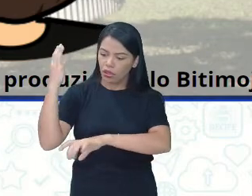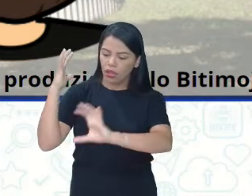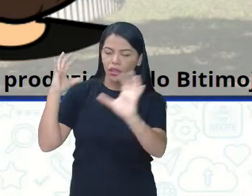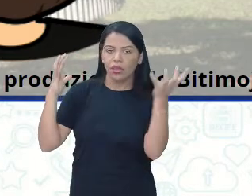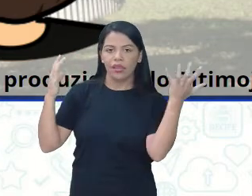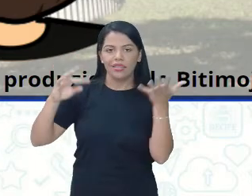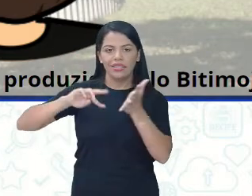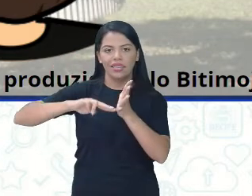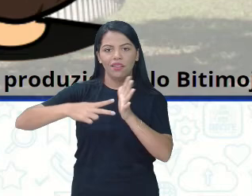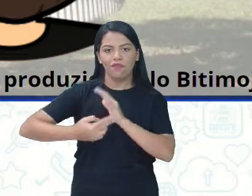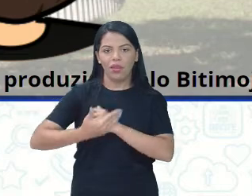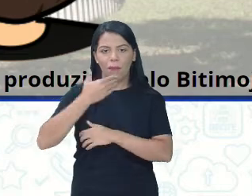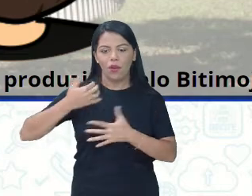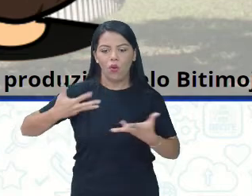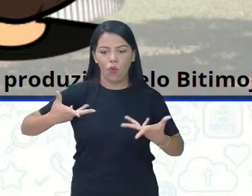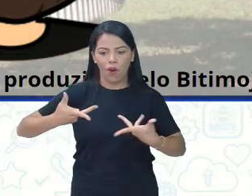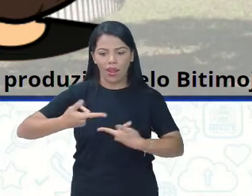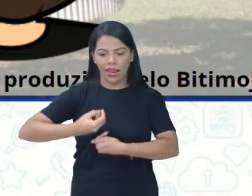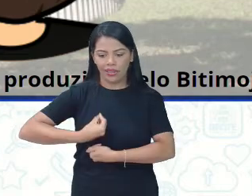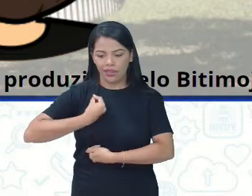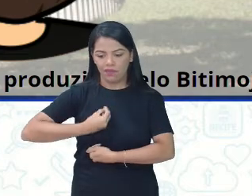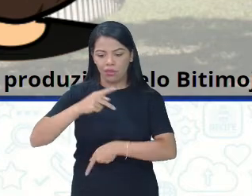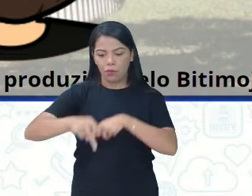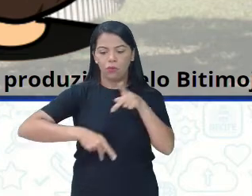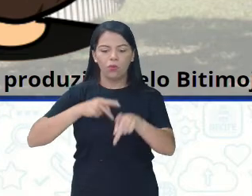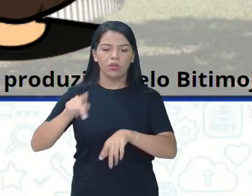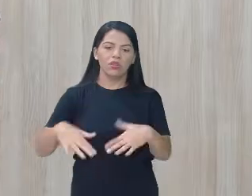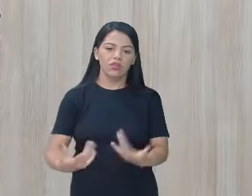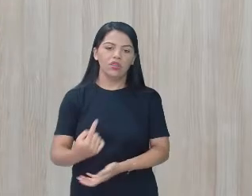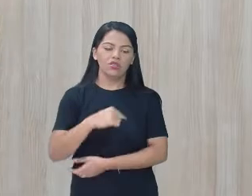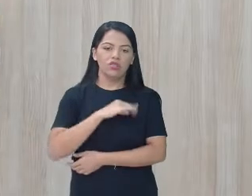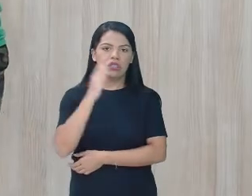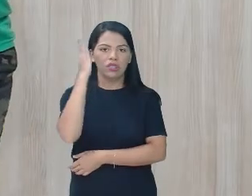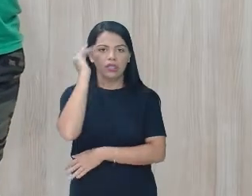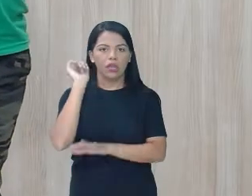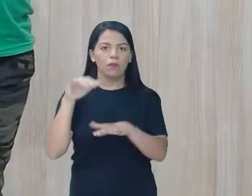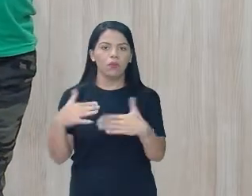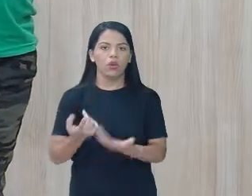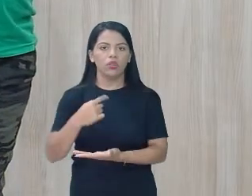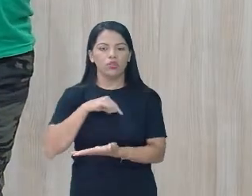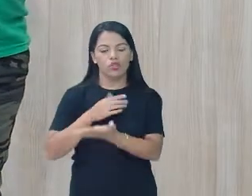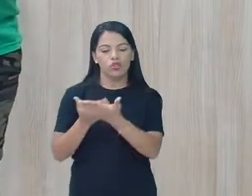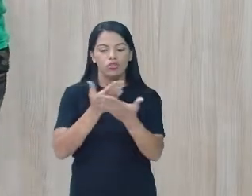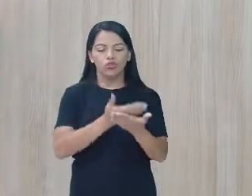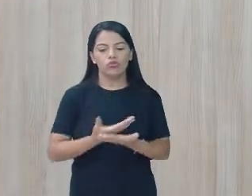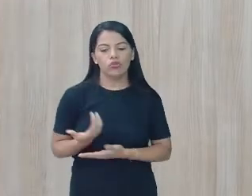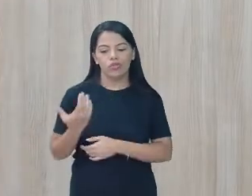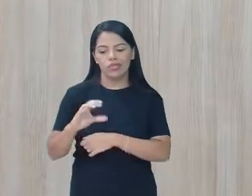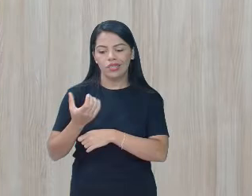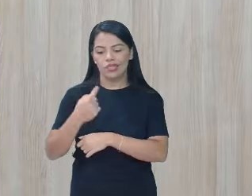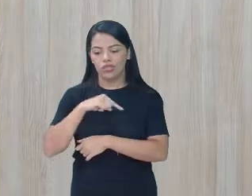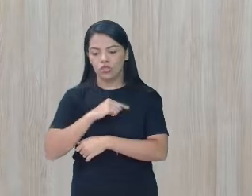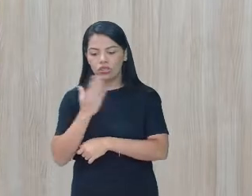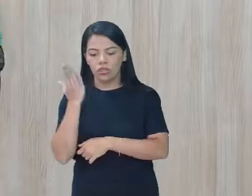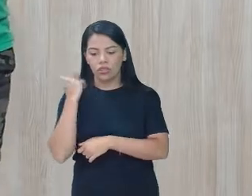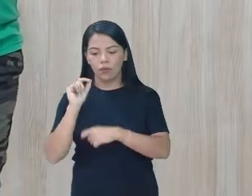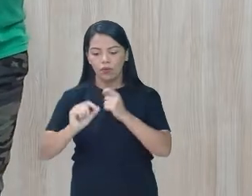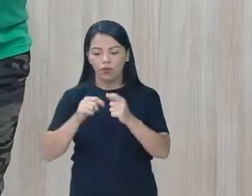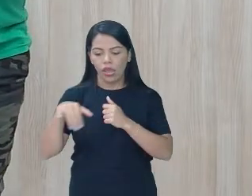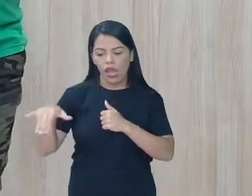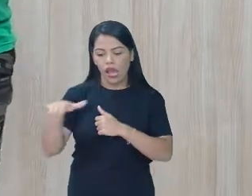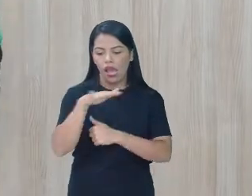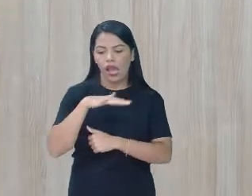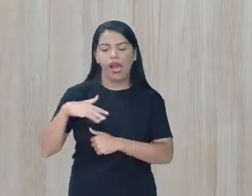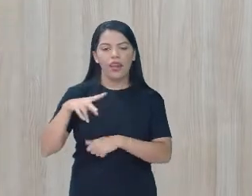população. Então a gente sabe, né, quando a gente estuda ciências, por exemplo, a gente sabe que essas áreas verdes elas contribuem para a melhoria